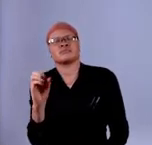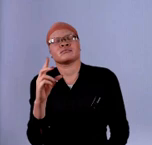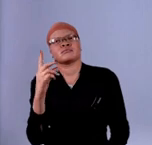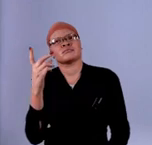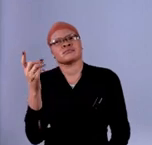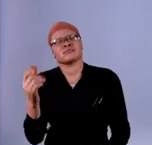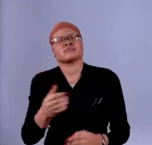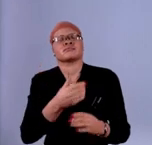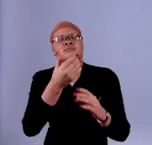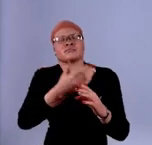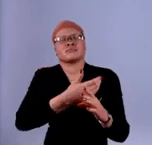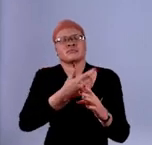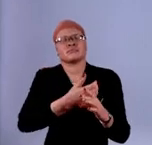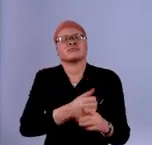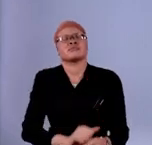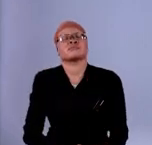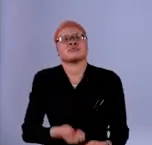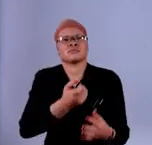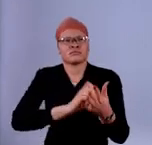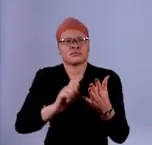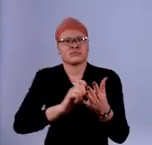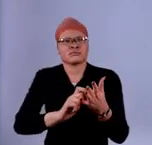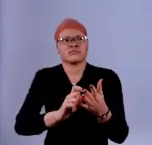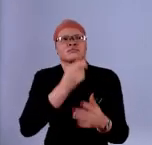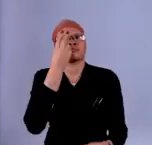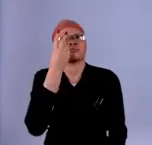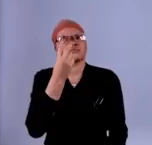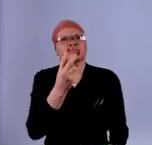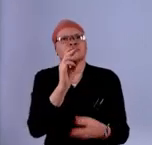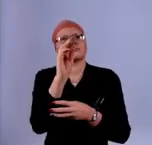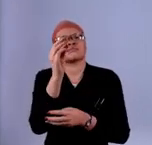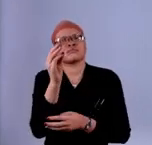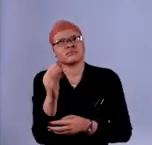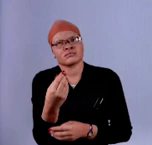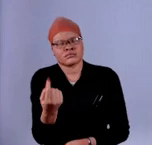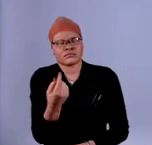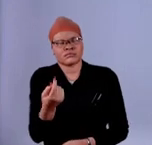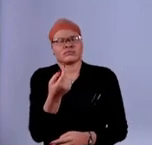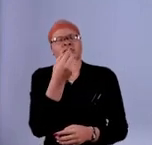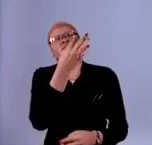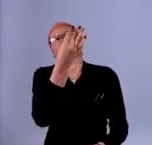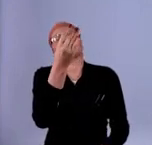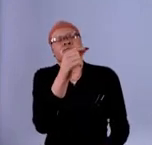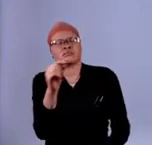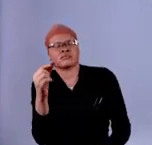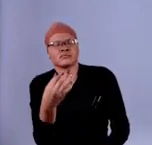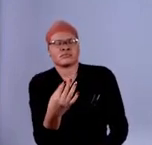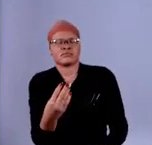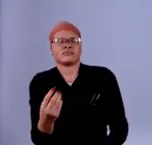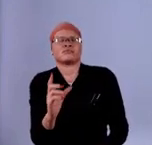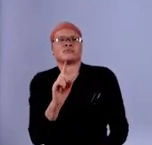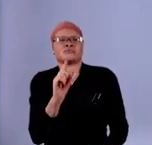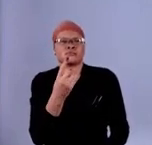e vamos para uma outra atividade escreve as duas formas de leitura de cada fração